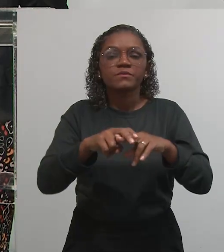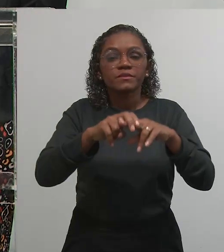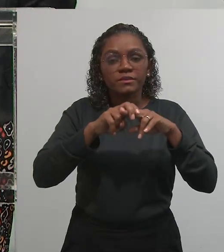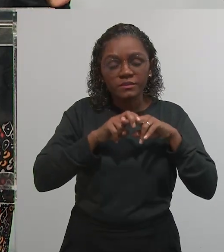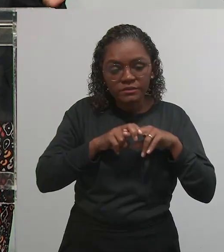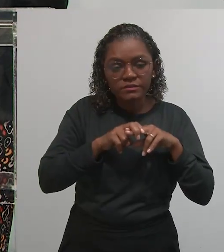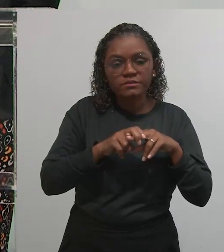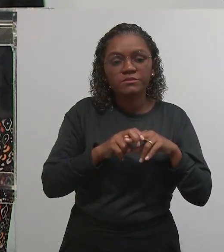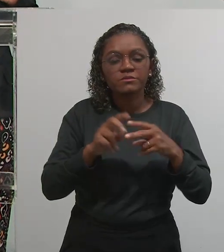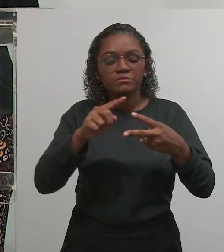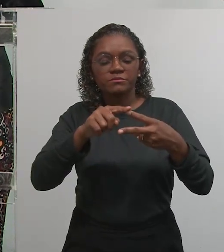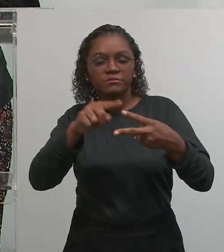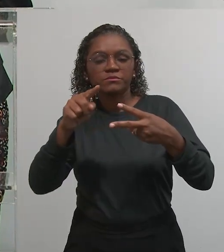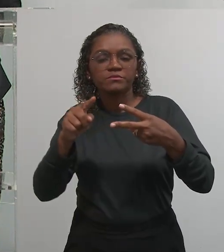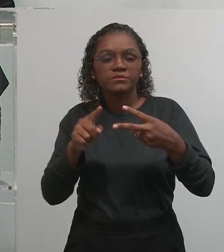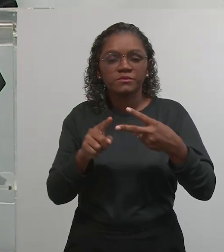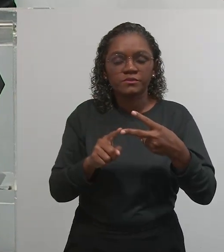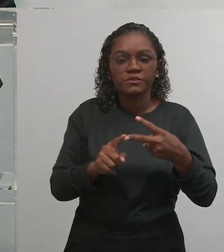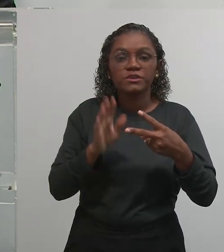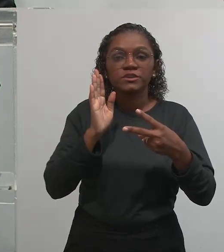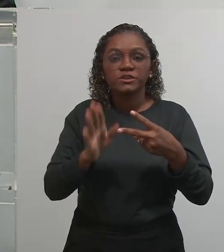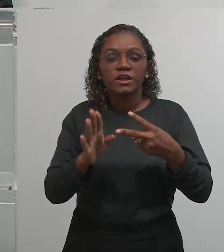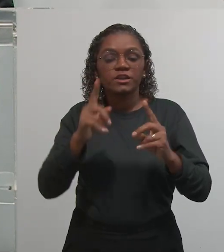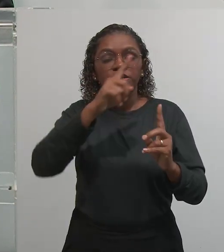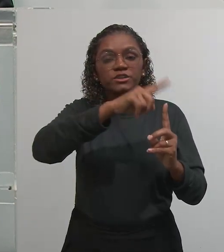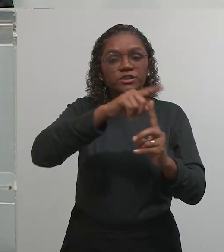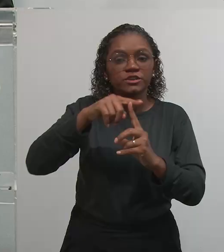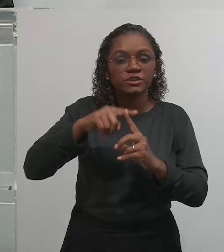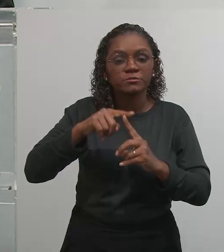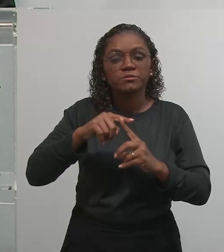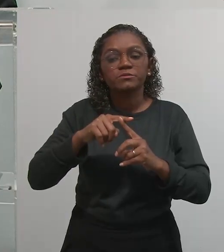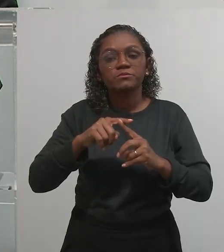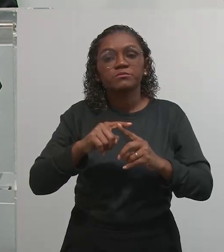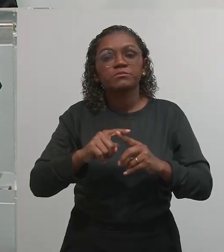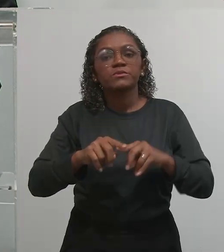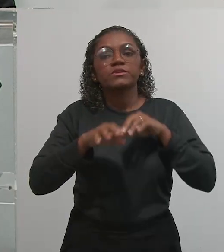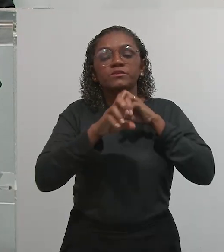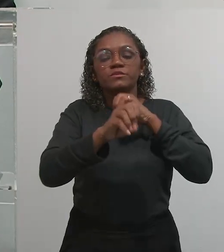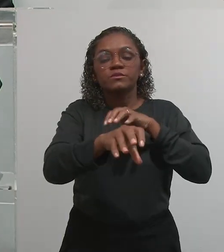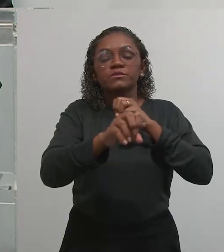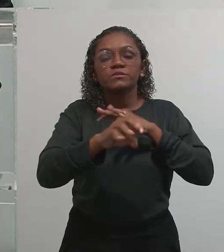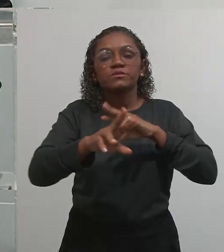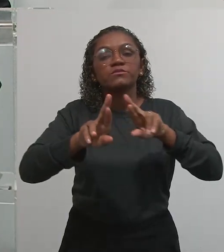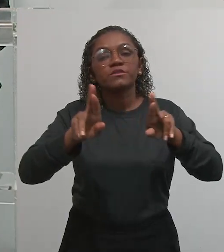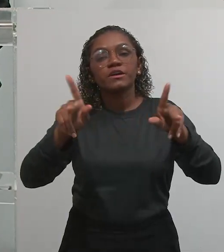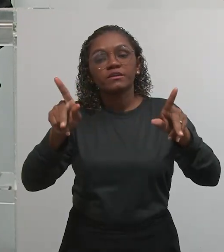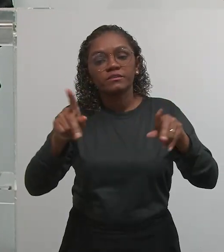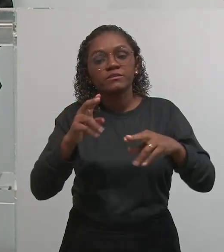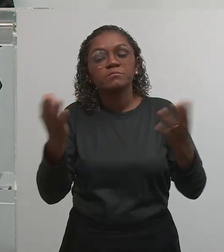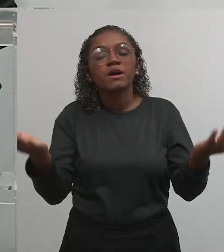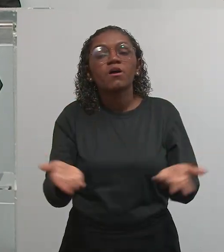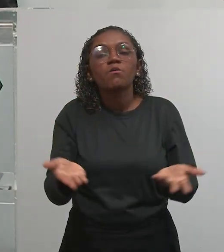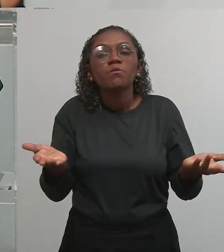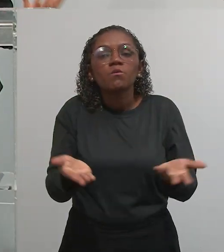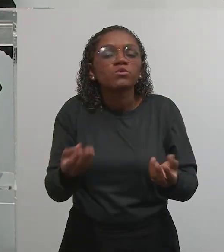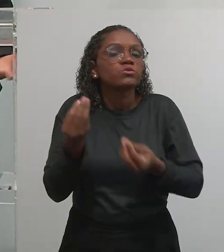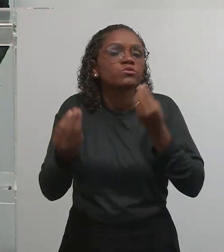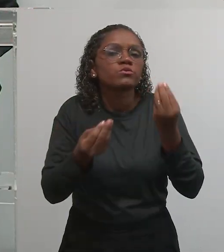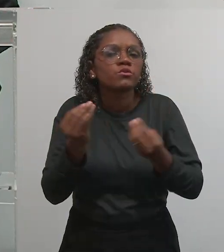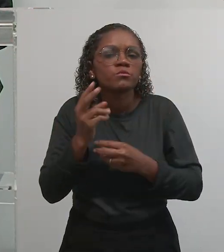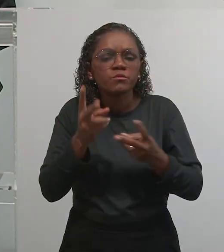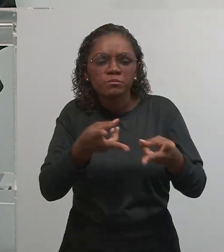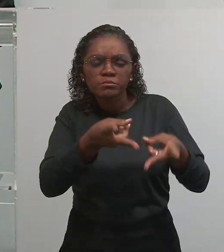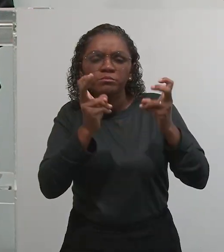materialismo e o idealismo criaram formas de educação diferentes. Então, como é que isso reflete-se hoje, nos dias